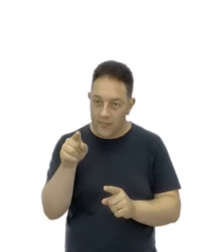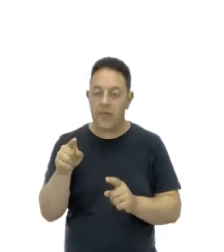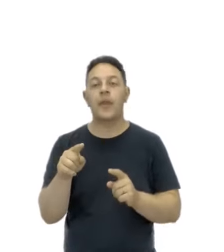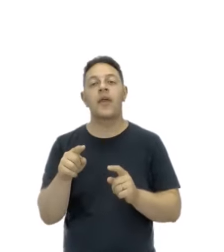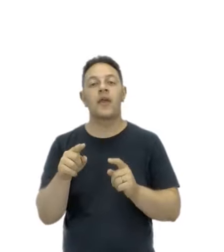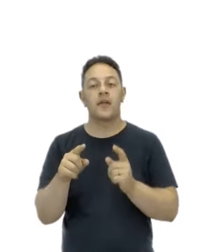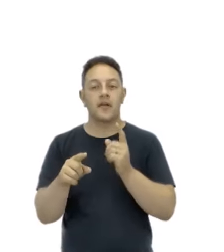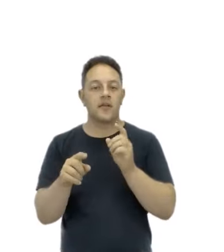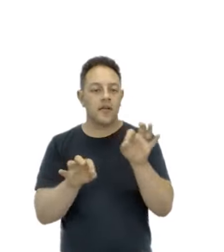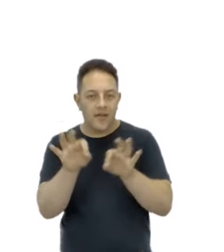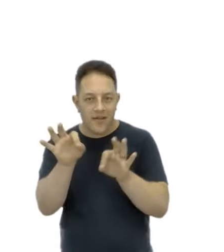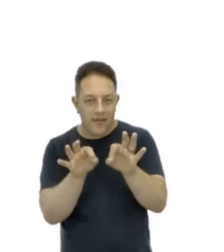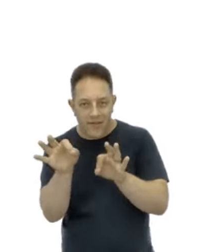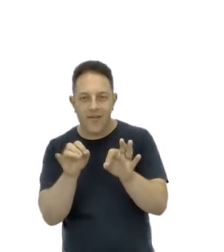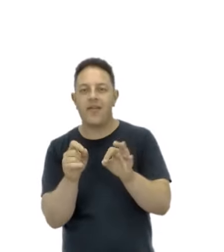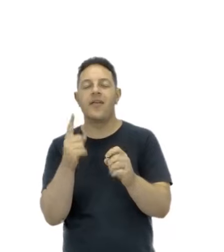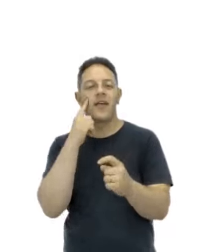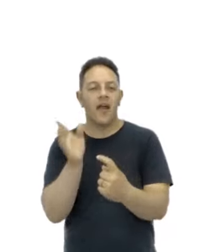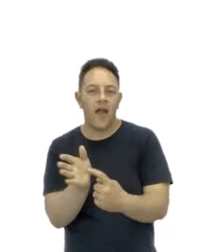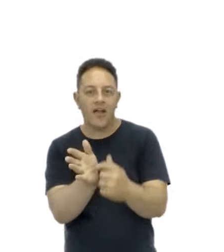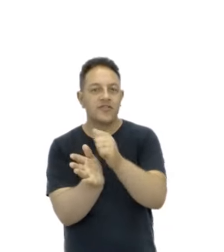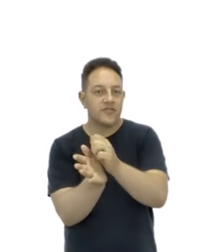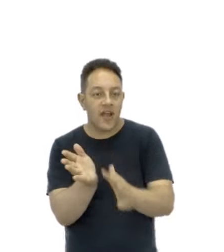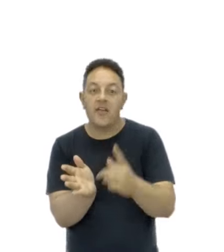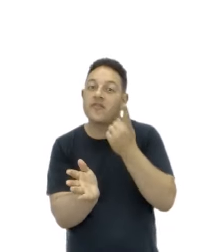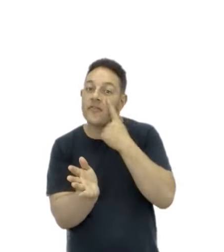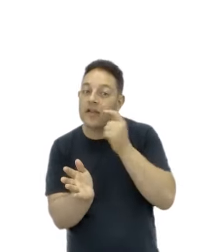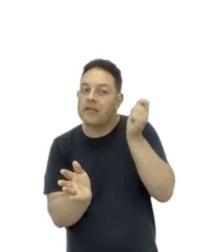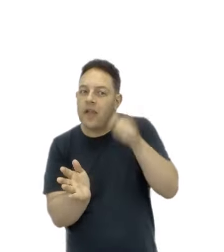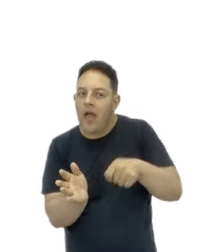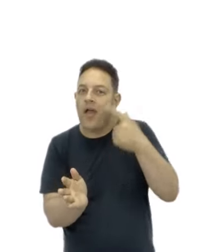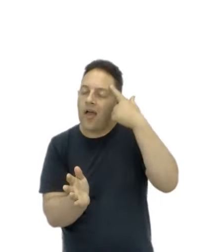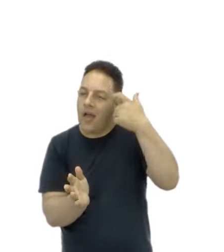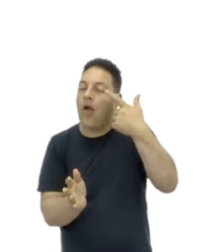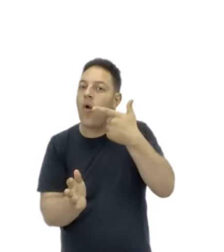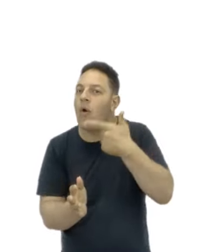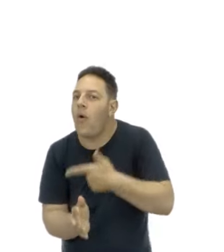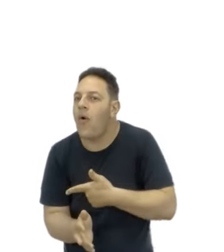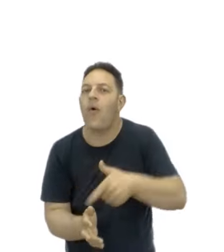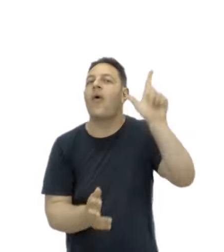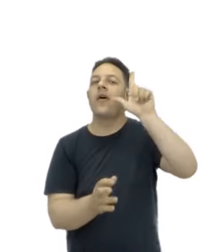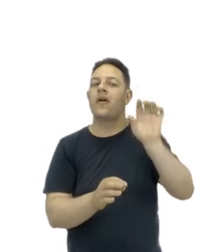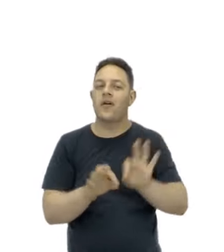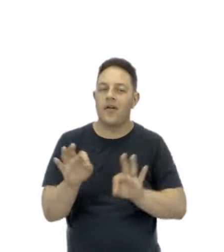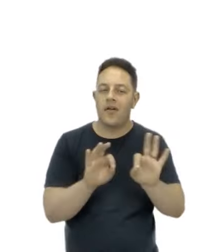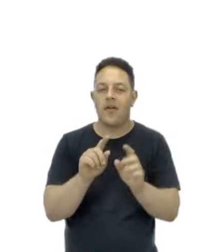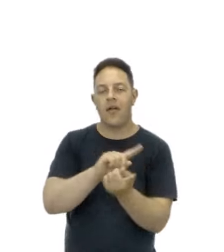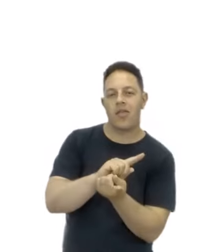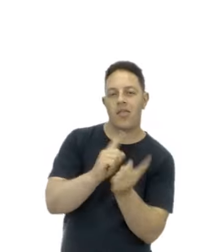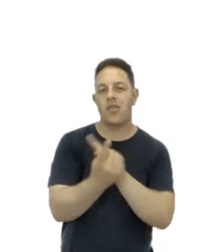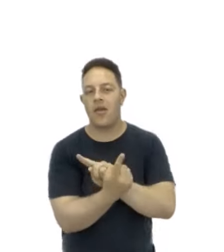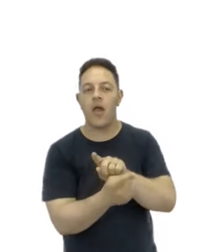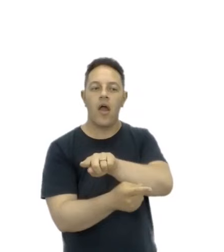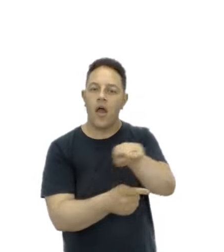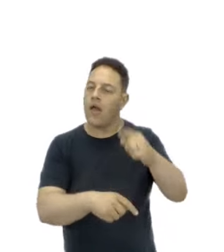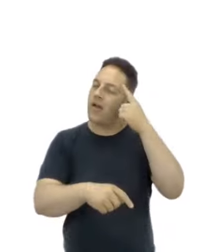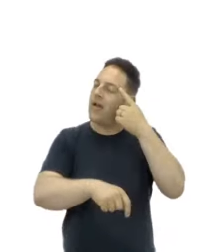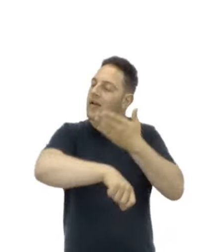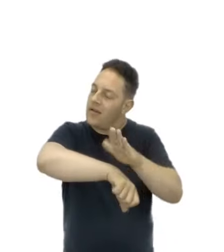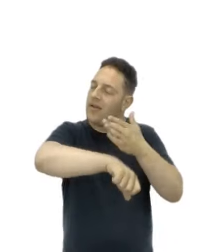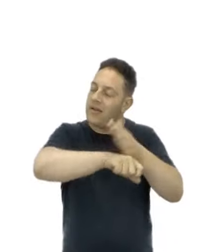que foram construídas e vejam se há mais de uma situação que possa ser organizada a partir desses